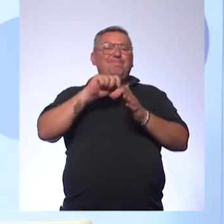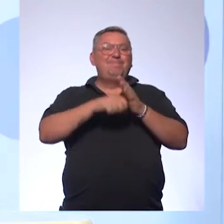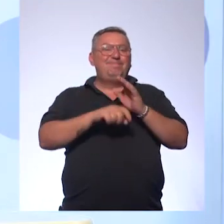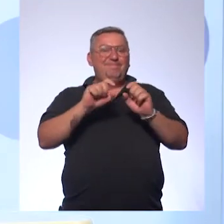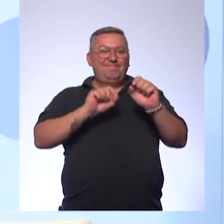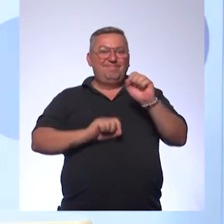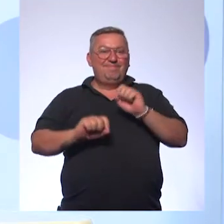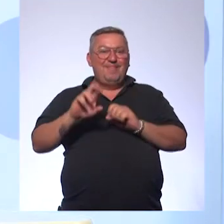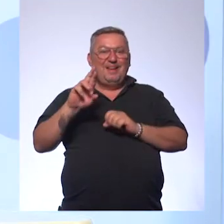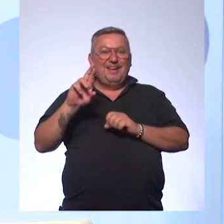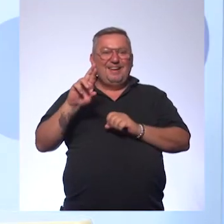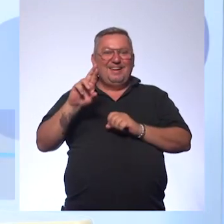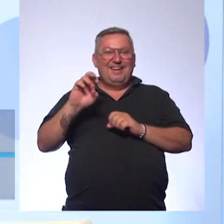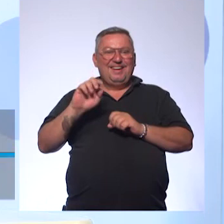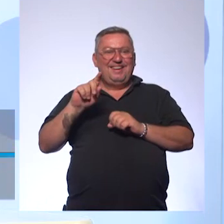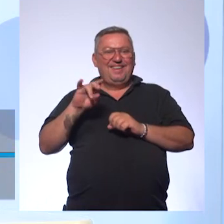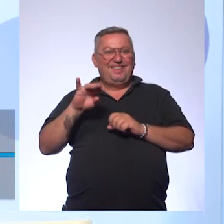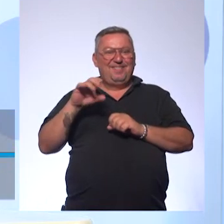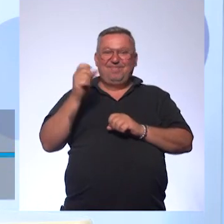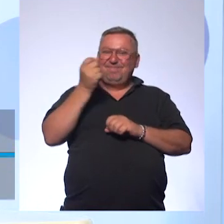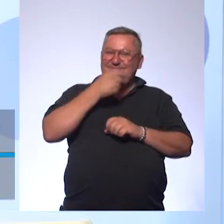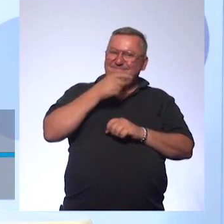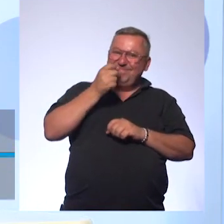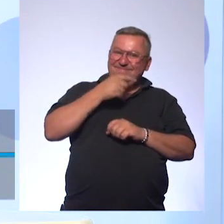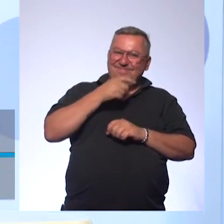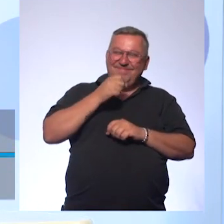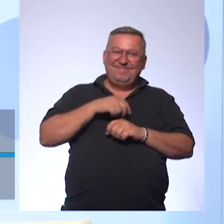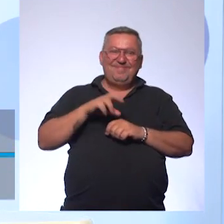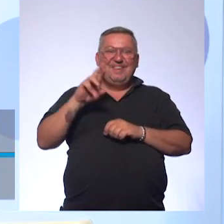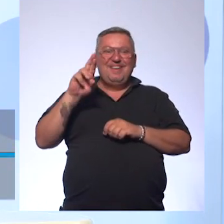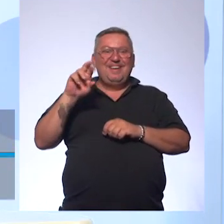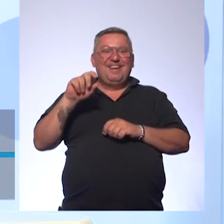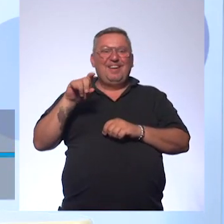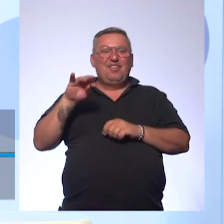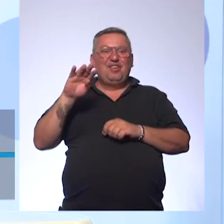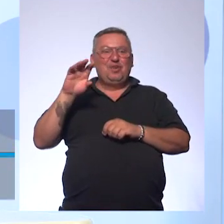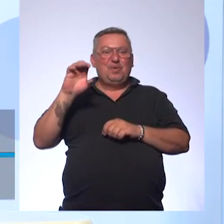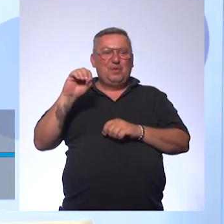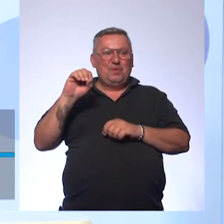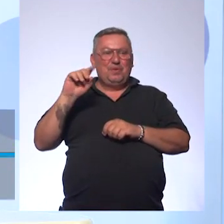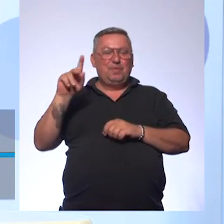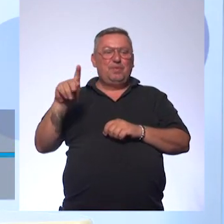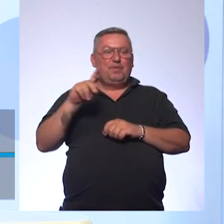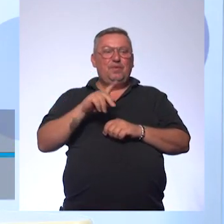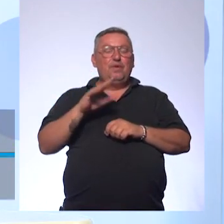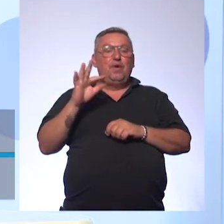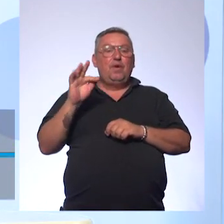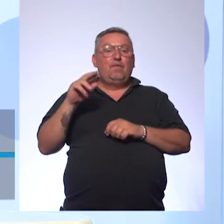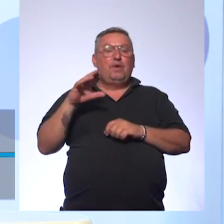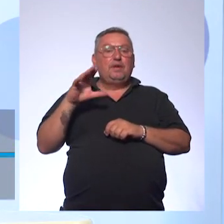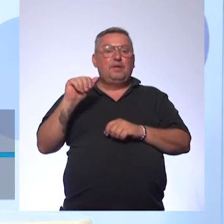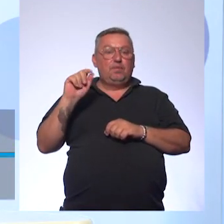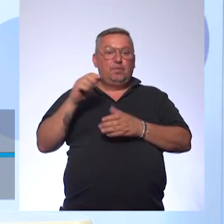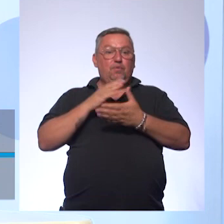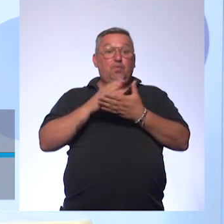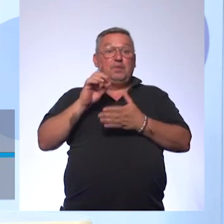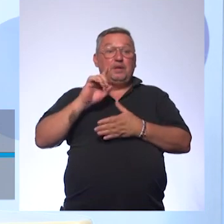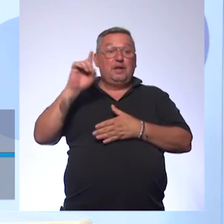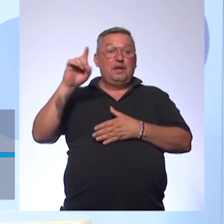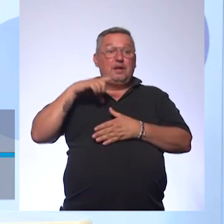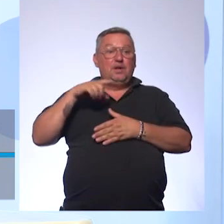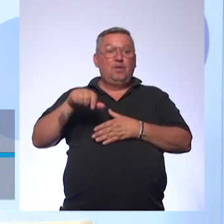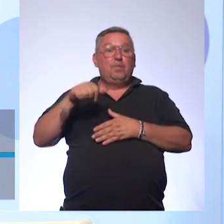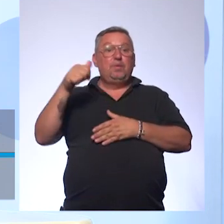por registro. Estaremos lá em registro, então. Quem sabe um dia. Queremos mesmo, viu? Não é? A gente está falando brincando aqui, mas eu e o Magno, a gente